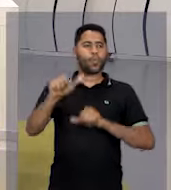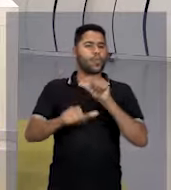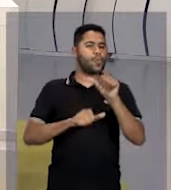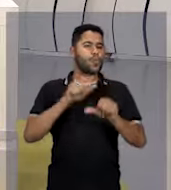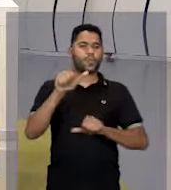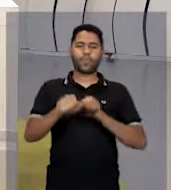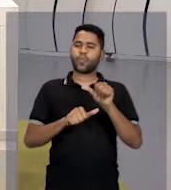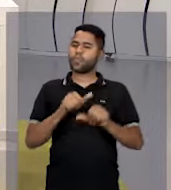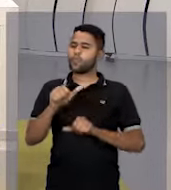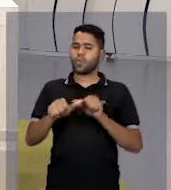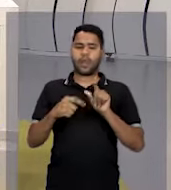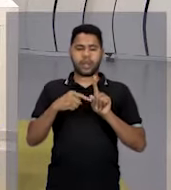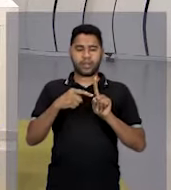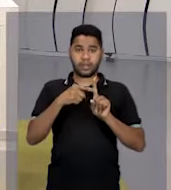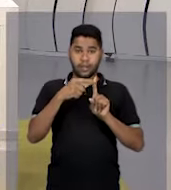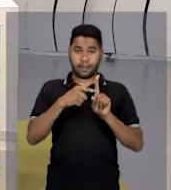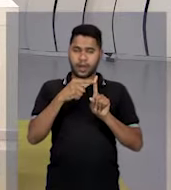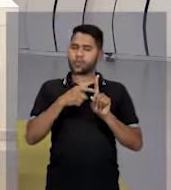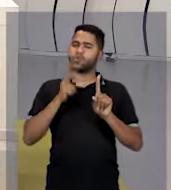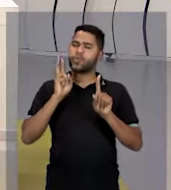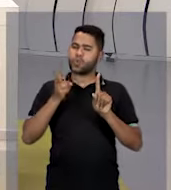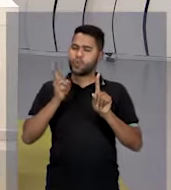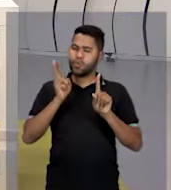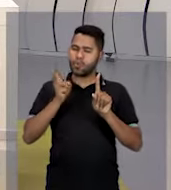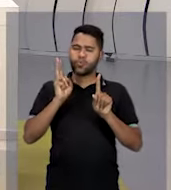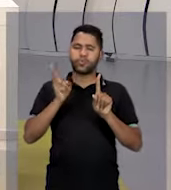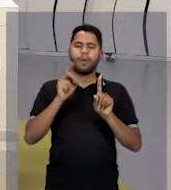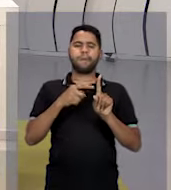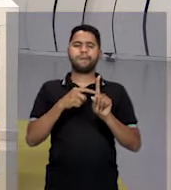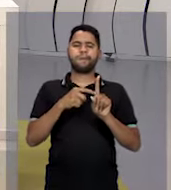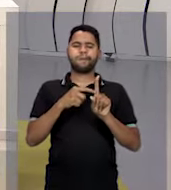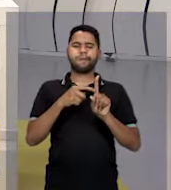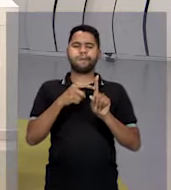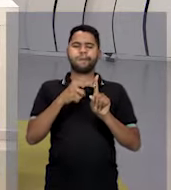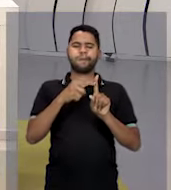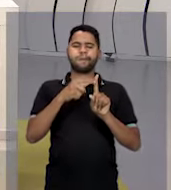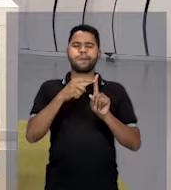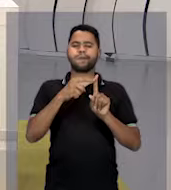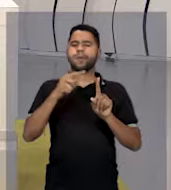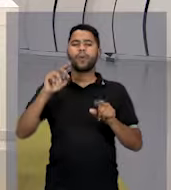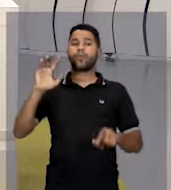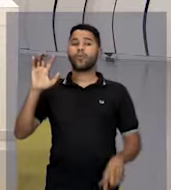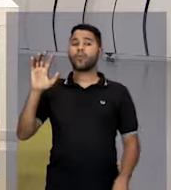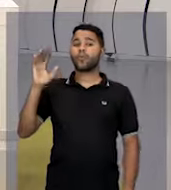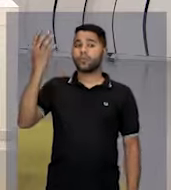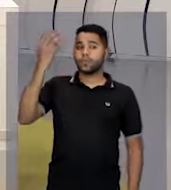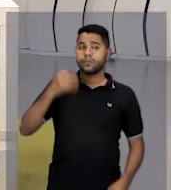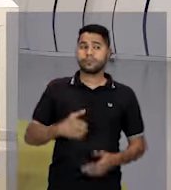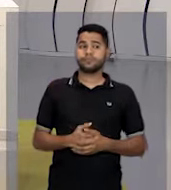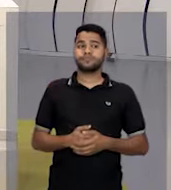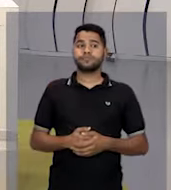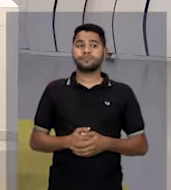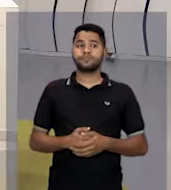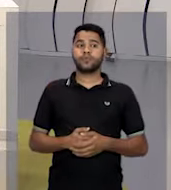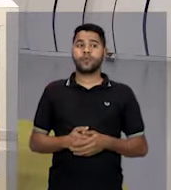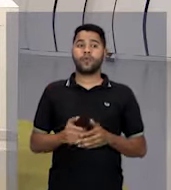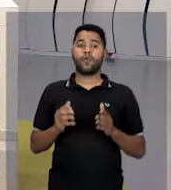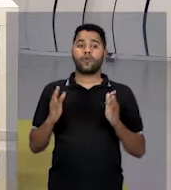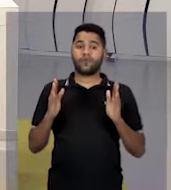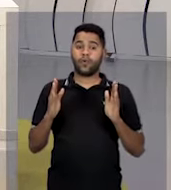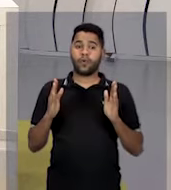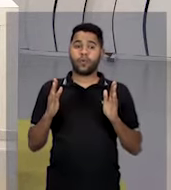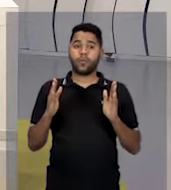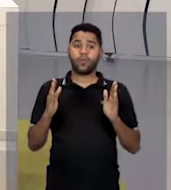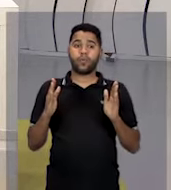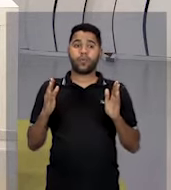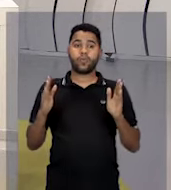a temperatura. Se a temperatura permanecer constante, o que vai acontecer? O volume sofrerá